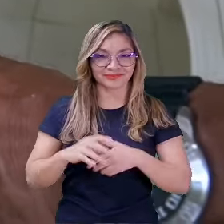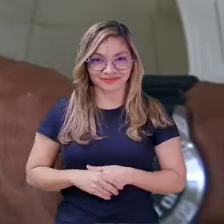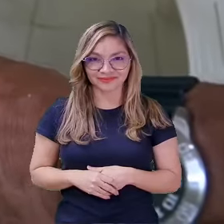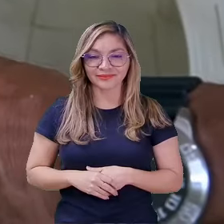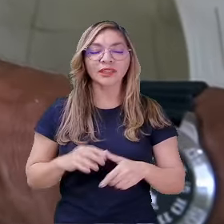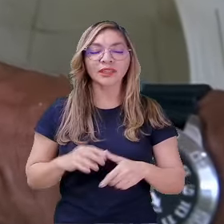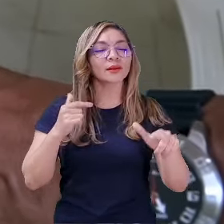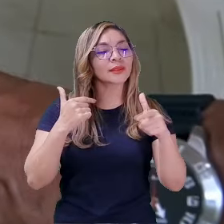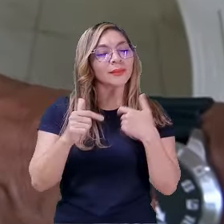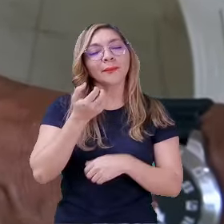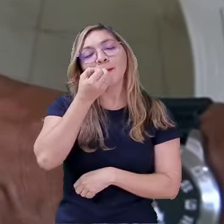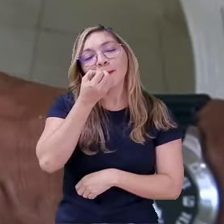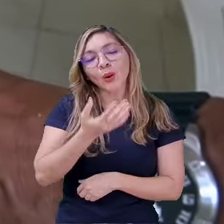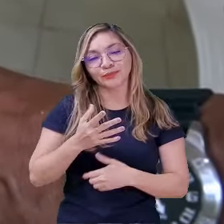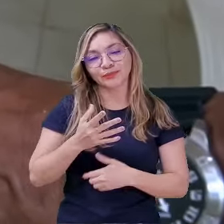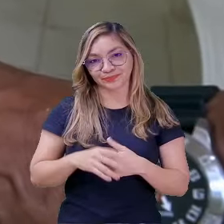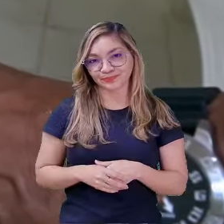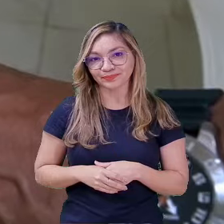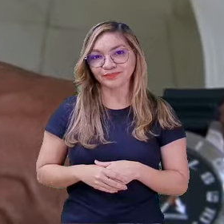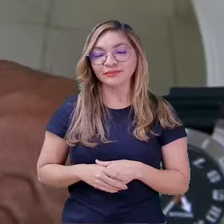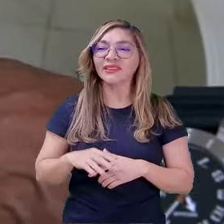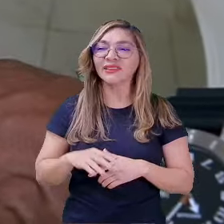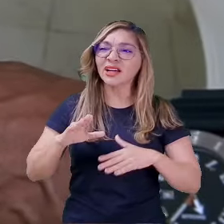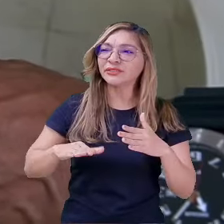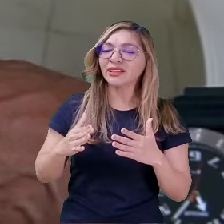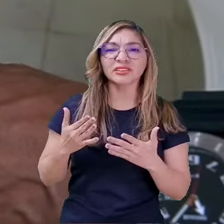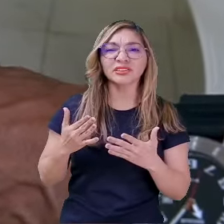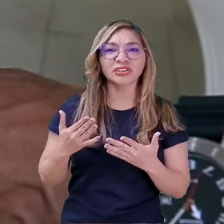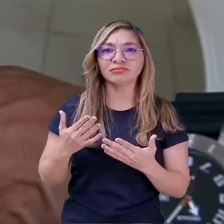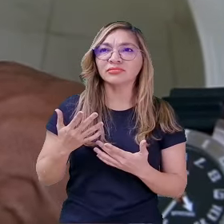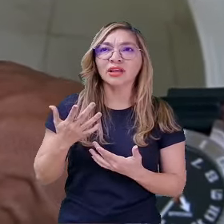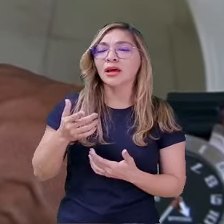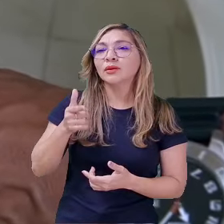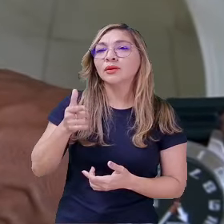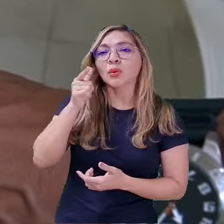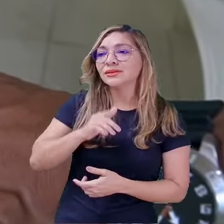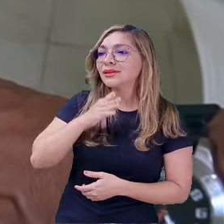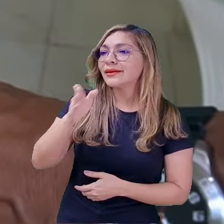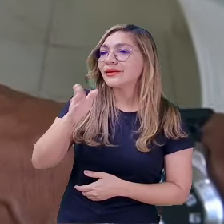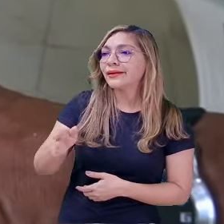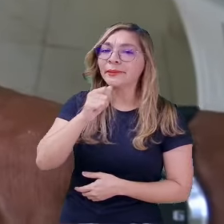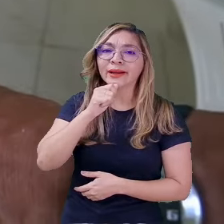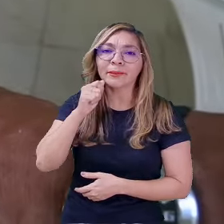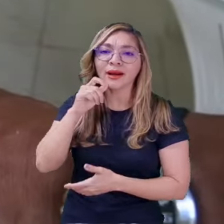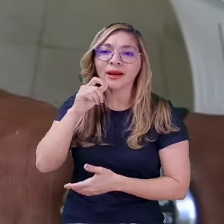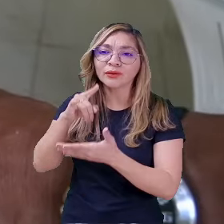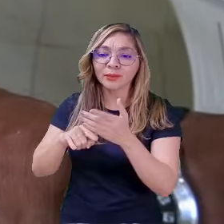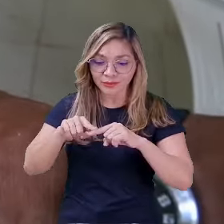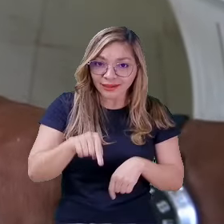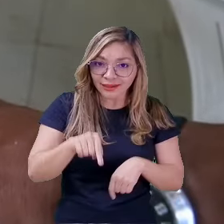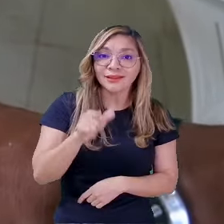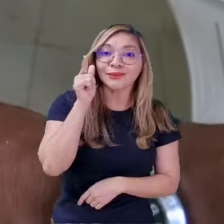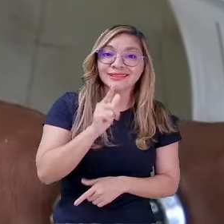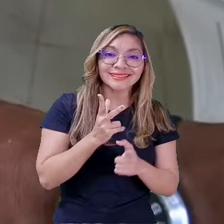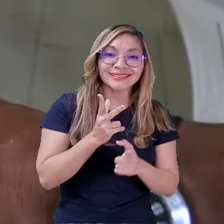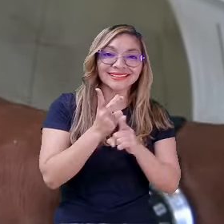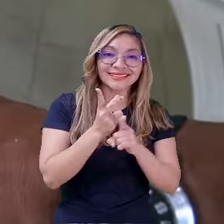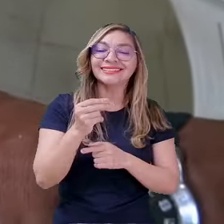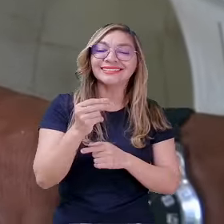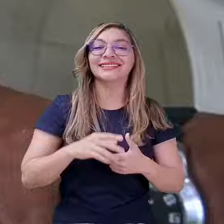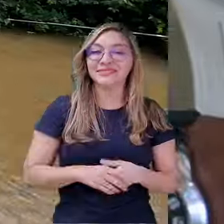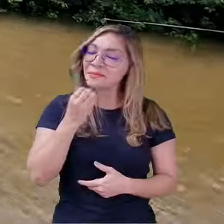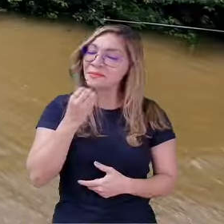né? Porque a gente muitas das vezes não tem condição de ir para a cidade, né? Tirar os documentos, e a gente tira por aqui mesmo e resolve tudo aqui e é melhor